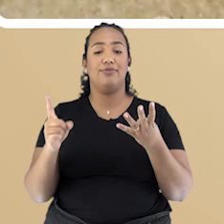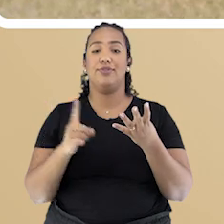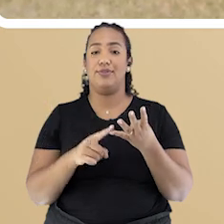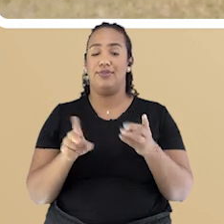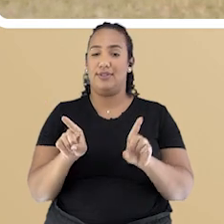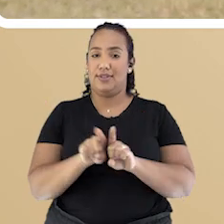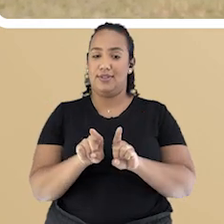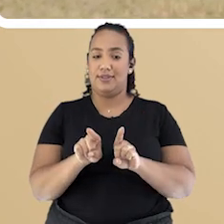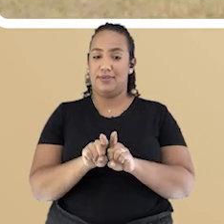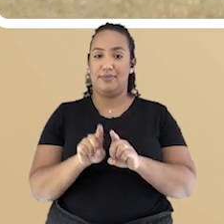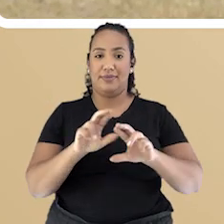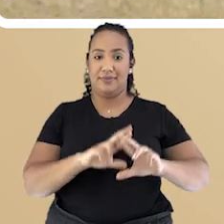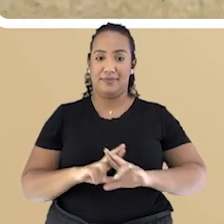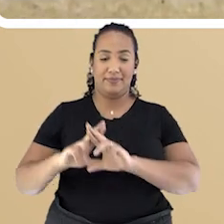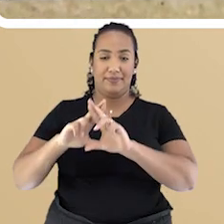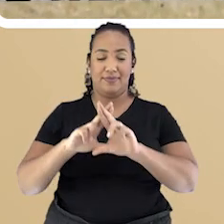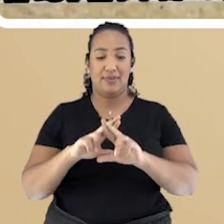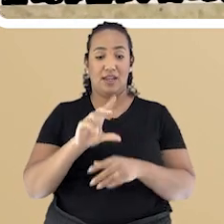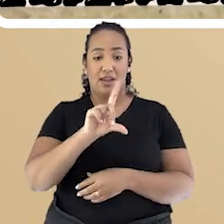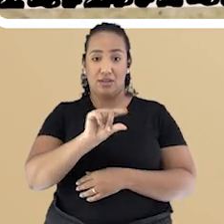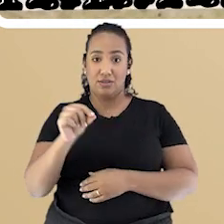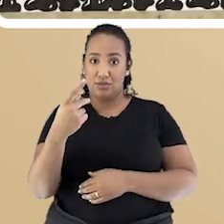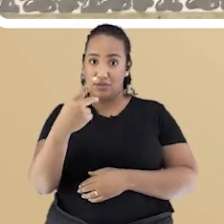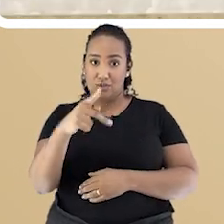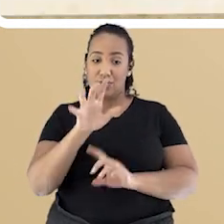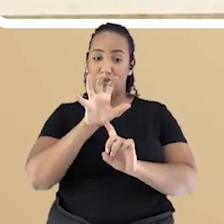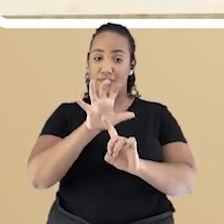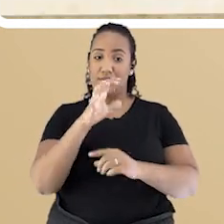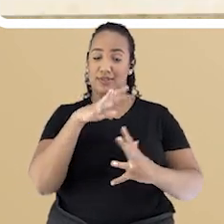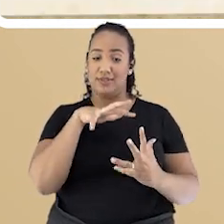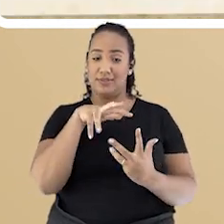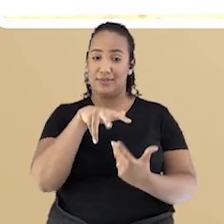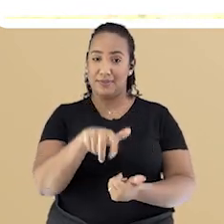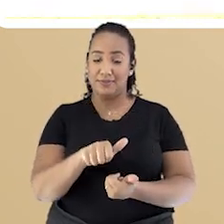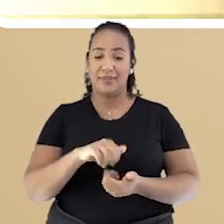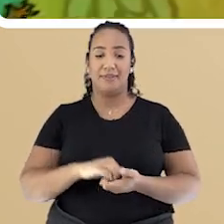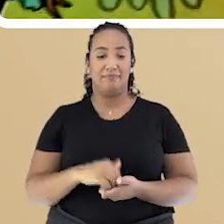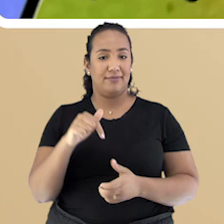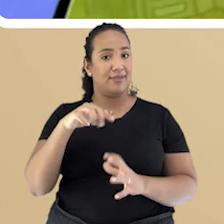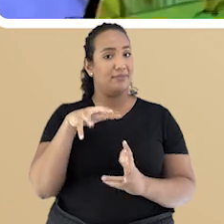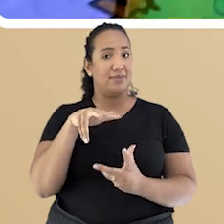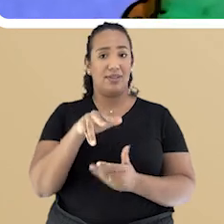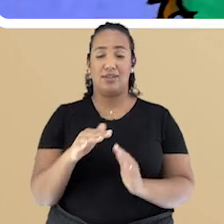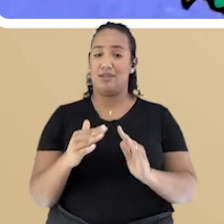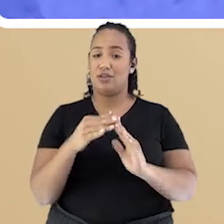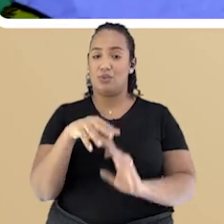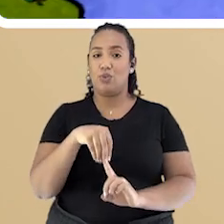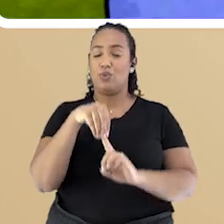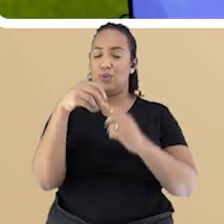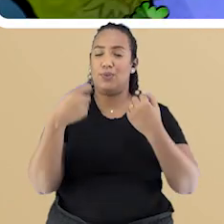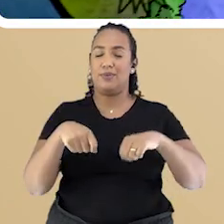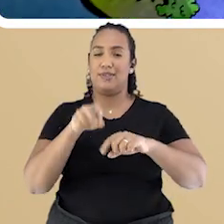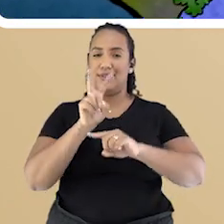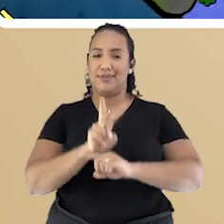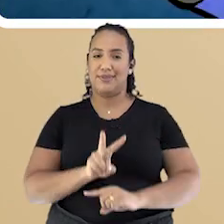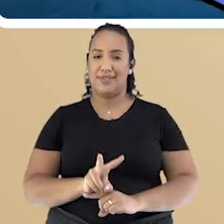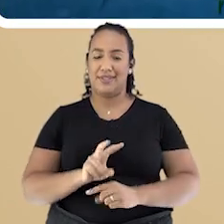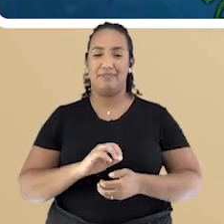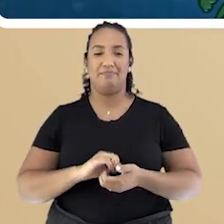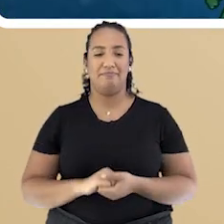sua faz muita diferença em todo o processo e em todo o planeta. Ele é a nossa única casa. Todo cuidado é